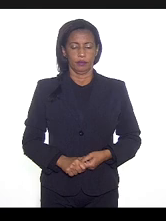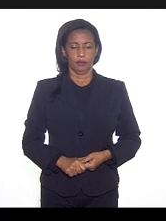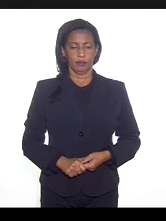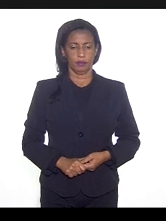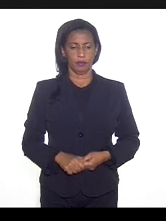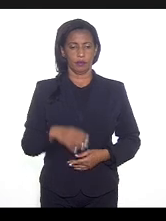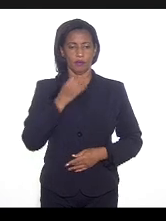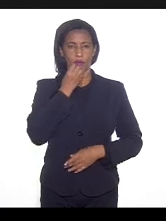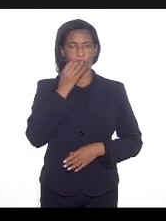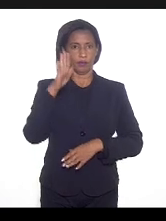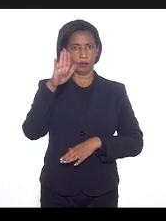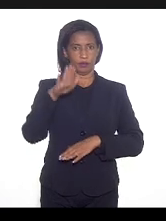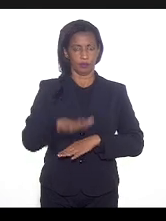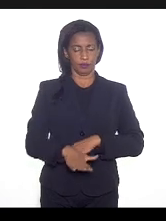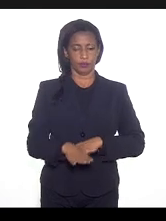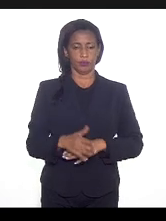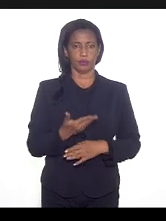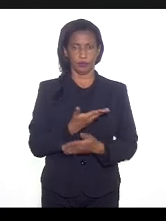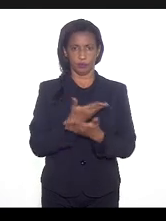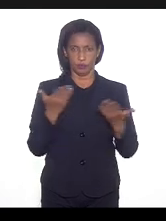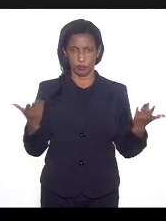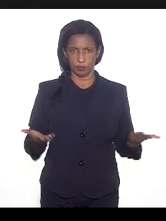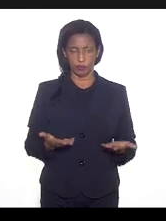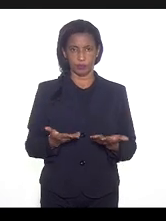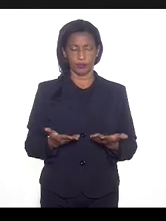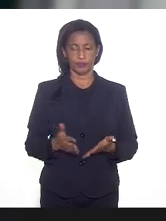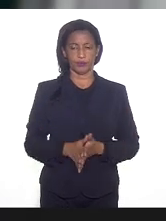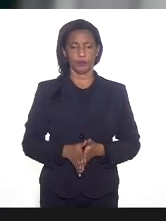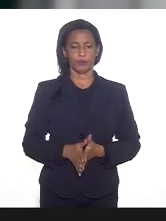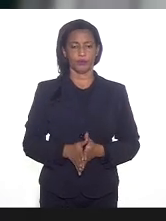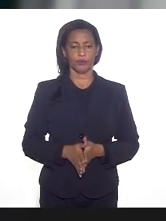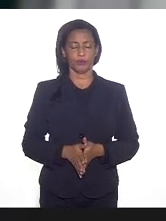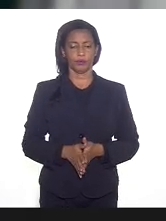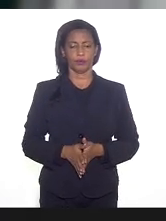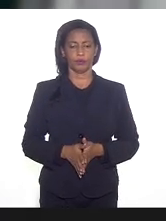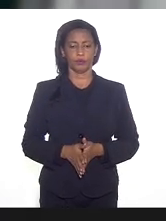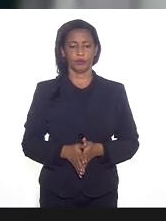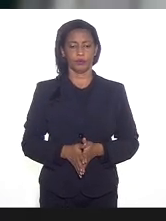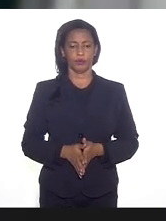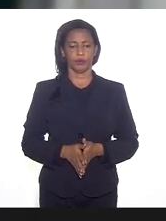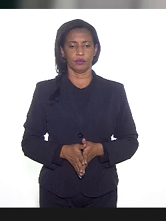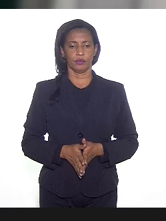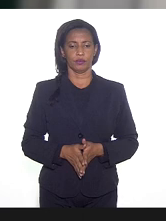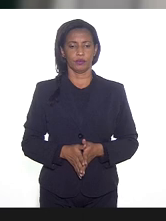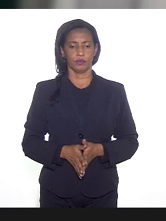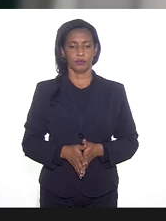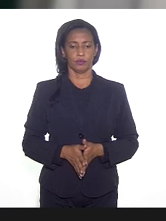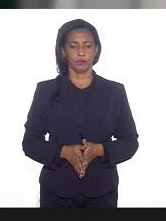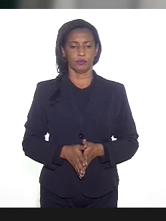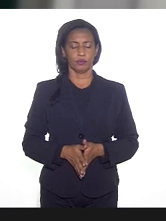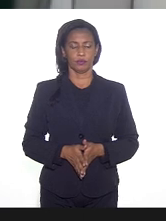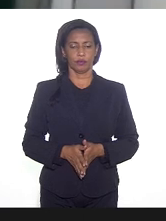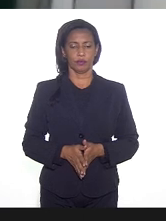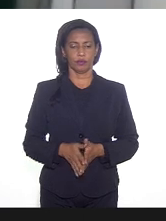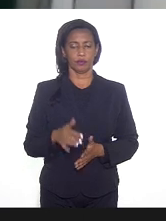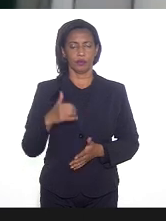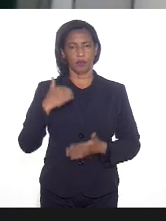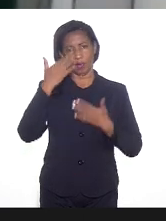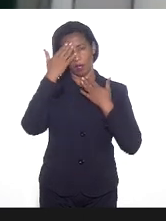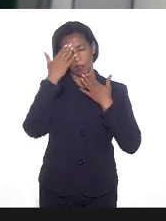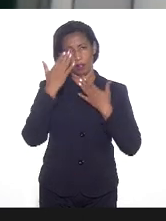E boa tarde a todas, boa tarde a todos. Eu